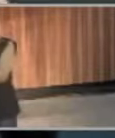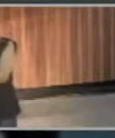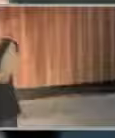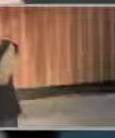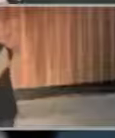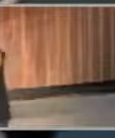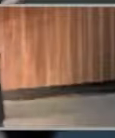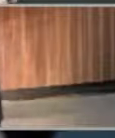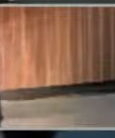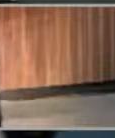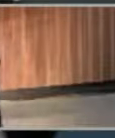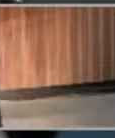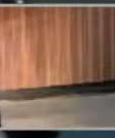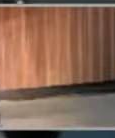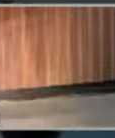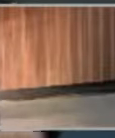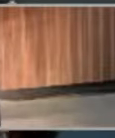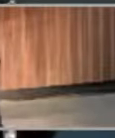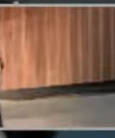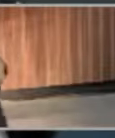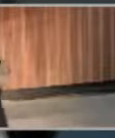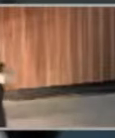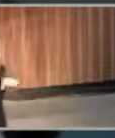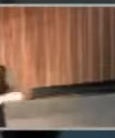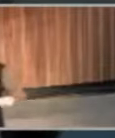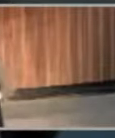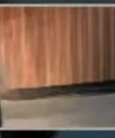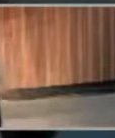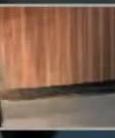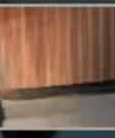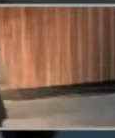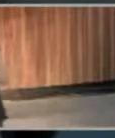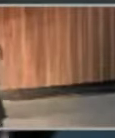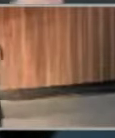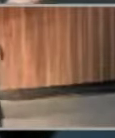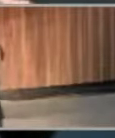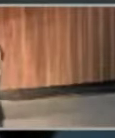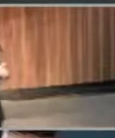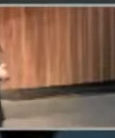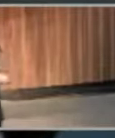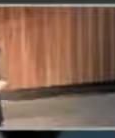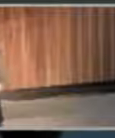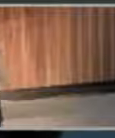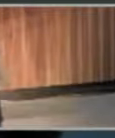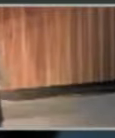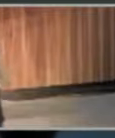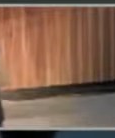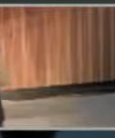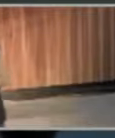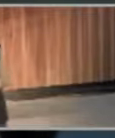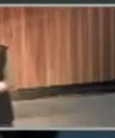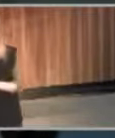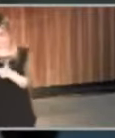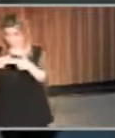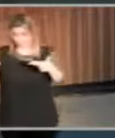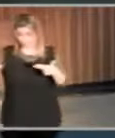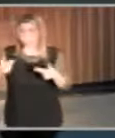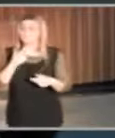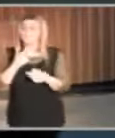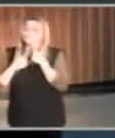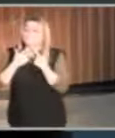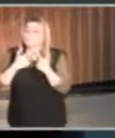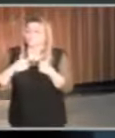a primeira lição que eu quero deixar hoje pela manhã é essa eu tenho mais três lições que eu queria deixar com